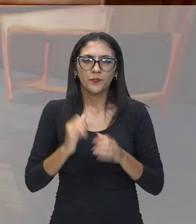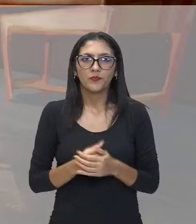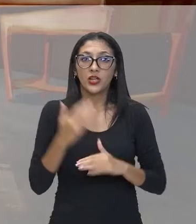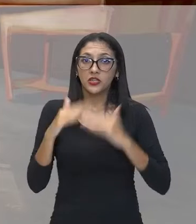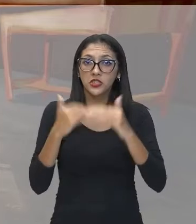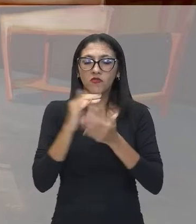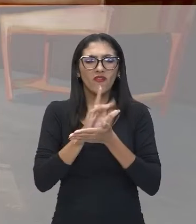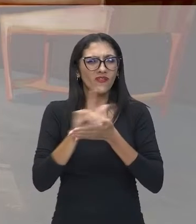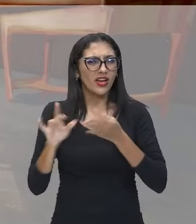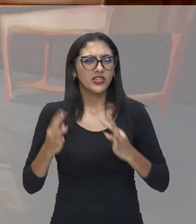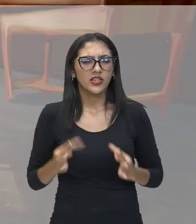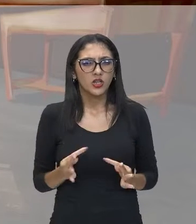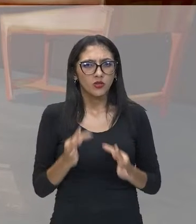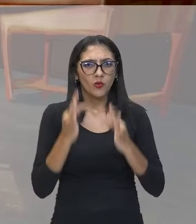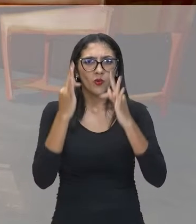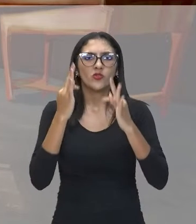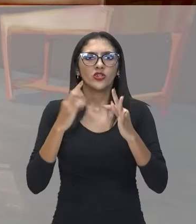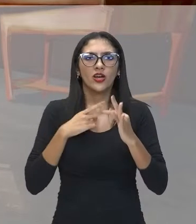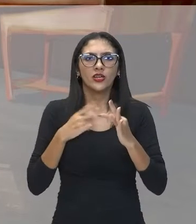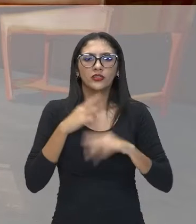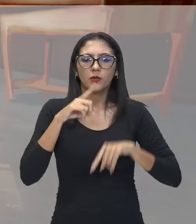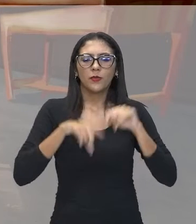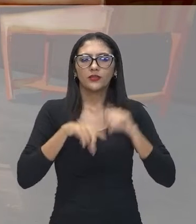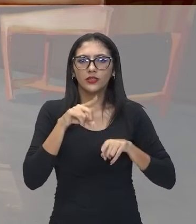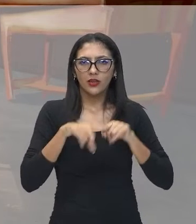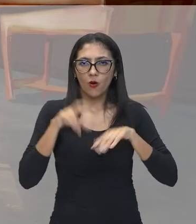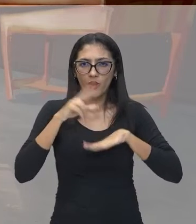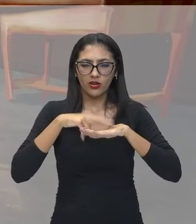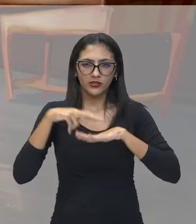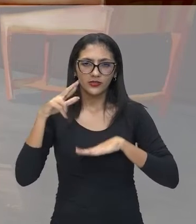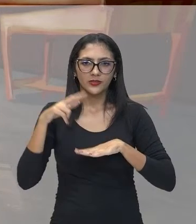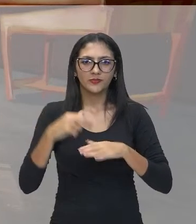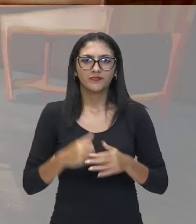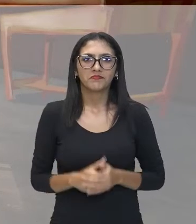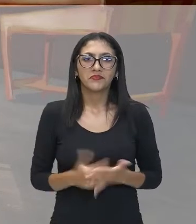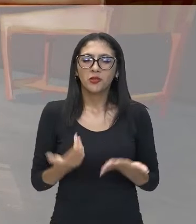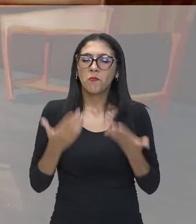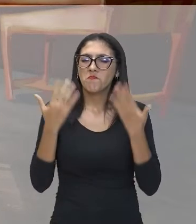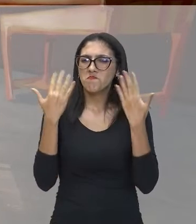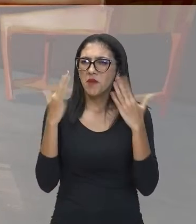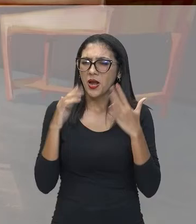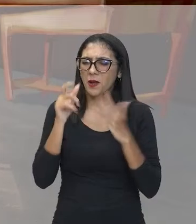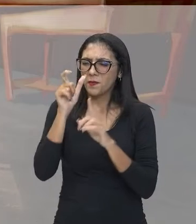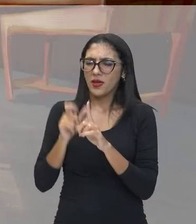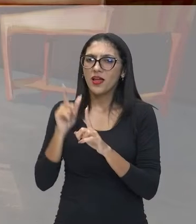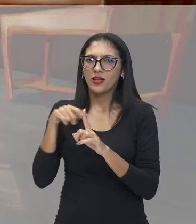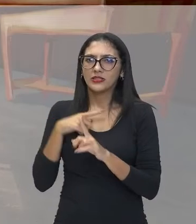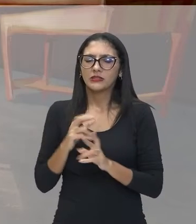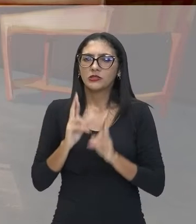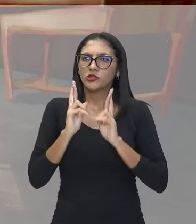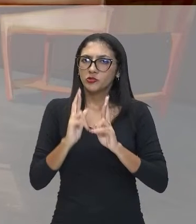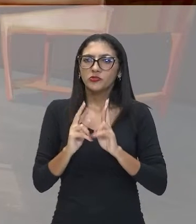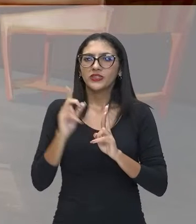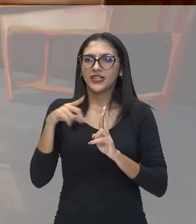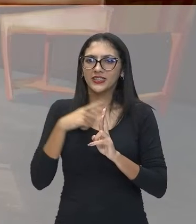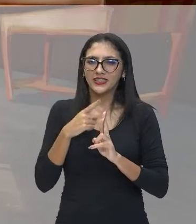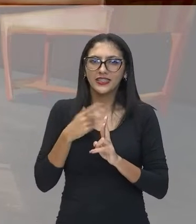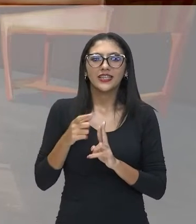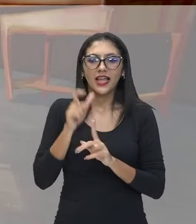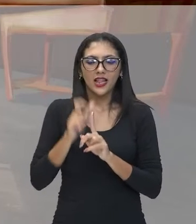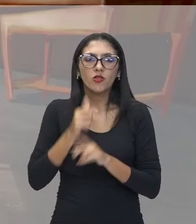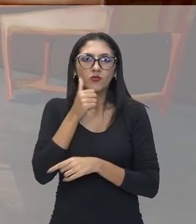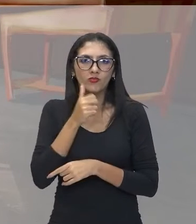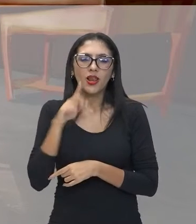tecnologias envolvendo materiais radioativos, tá bom? Então, palmas para Marie, que eu tenho certeza que essa